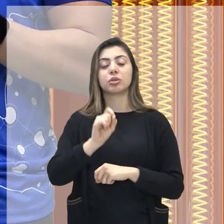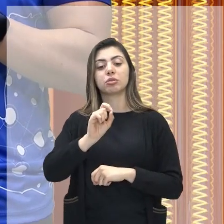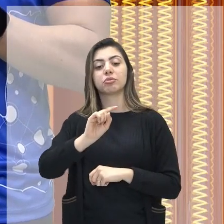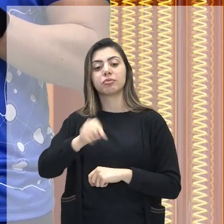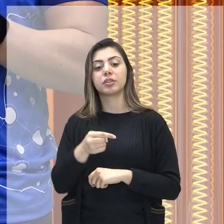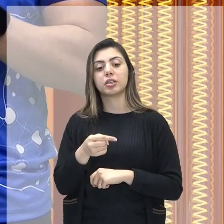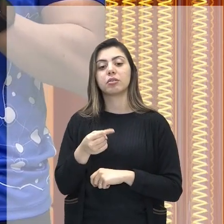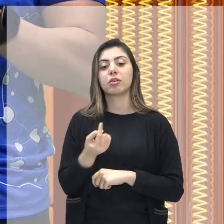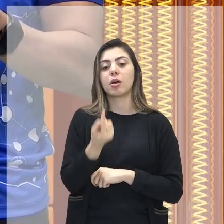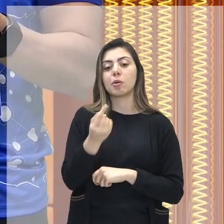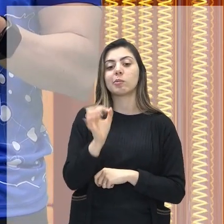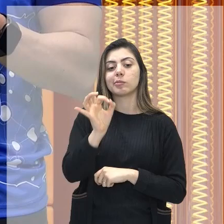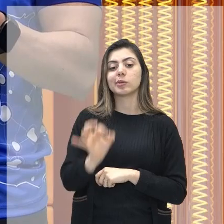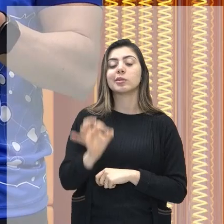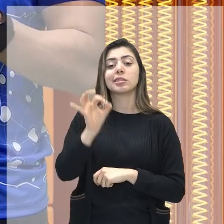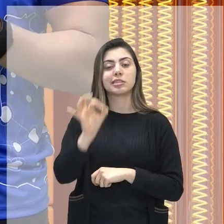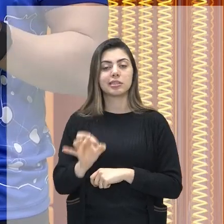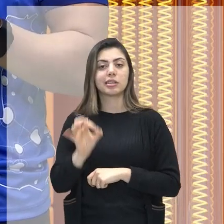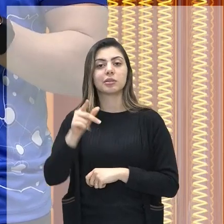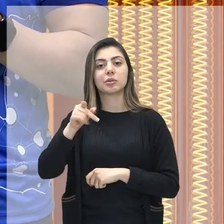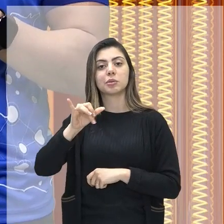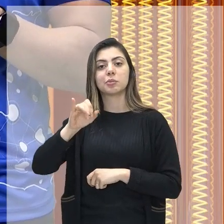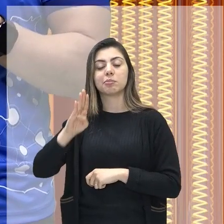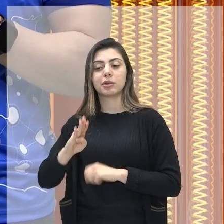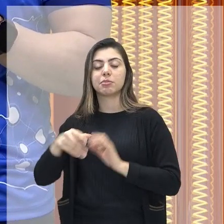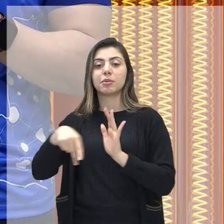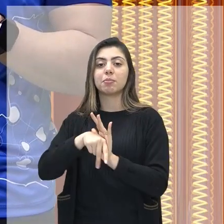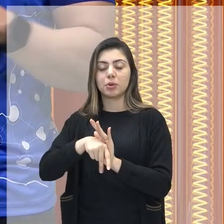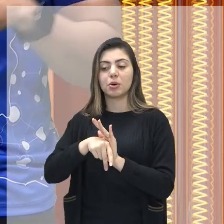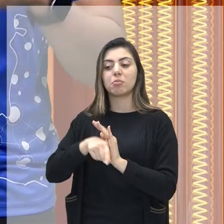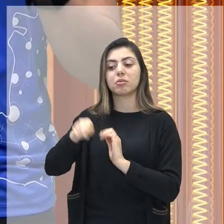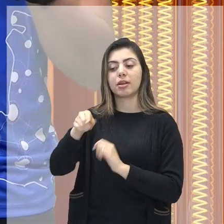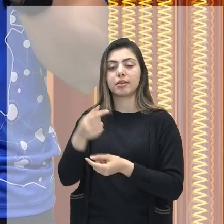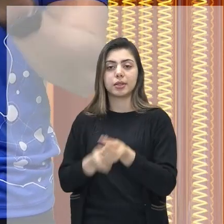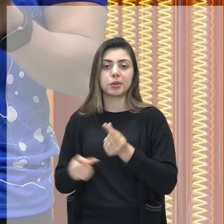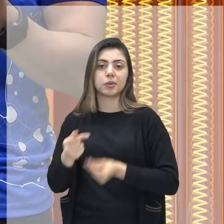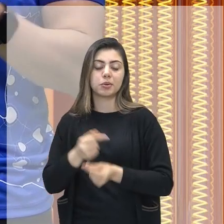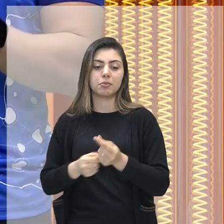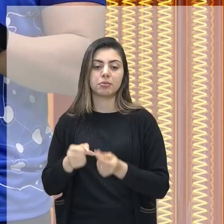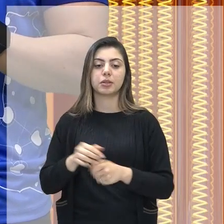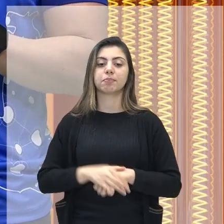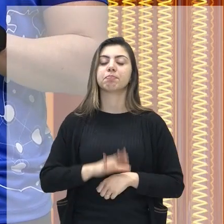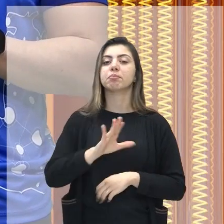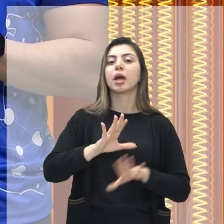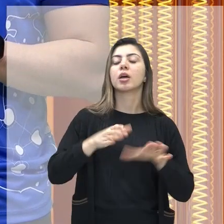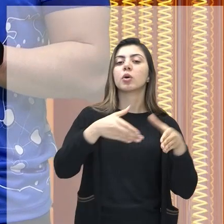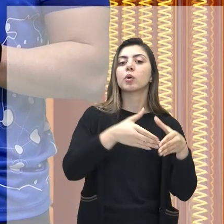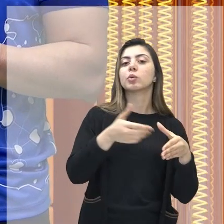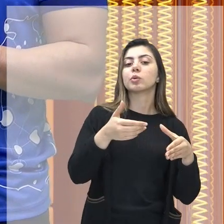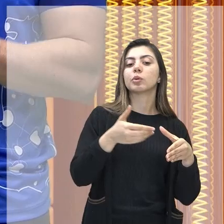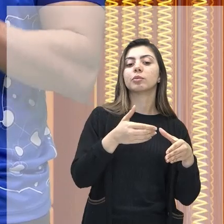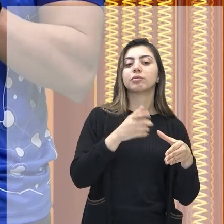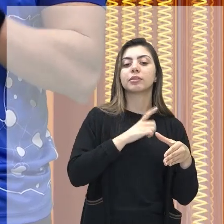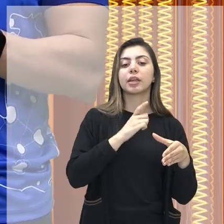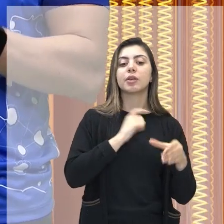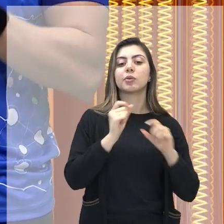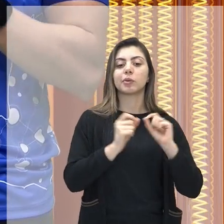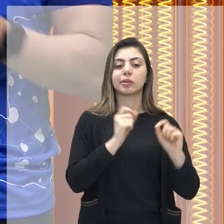dado do Banco Mundial e é um dado recente, de 2023, certo? E o setor primário, ele emprega